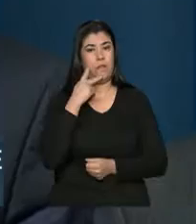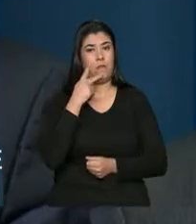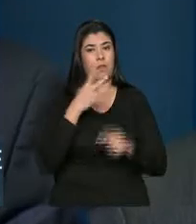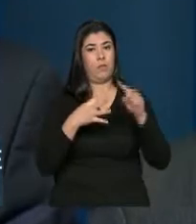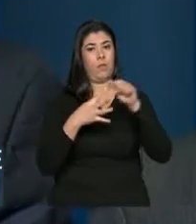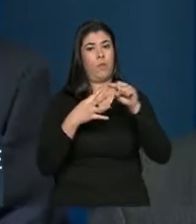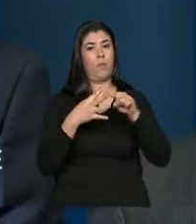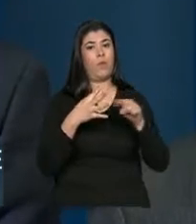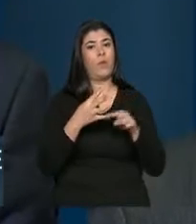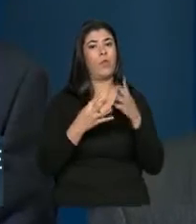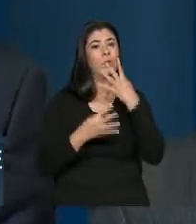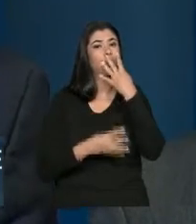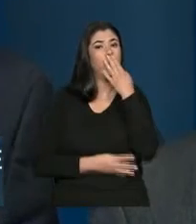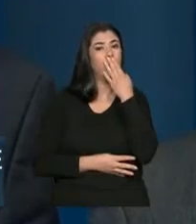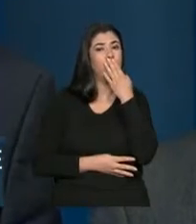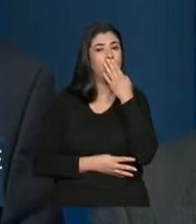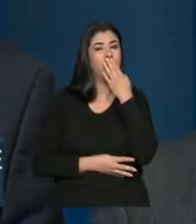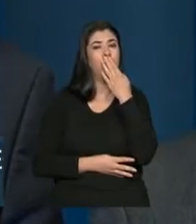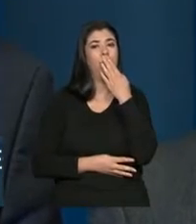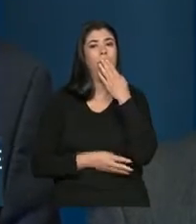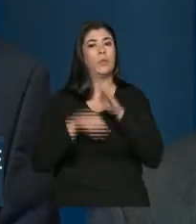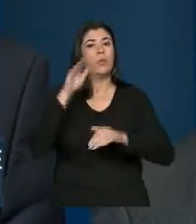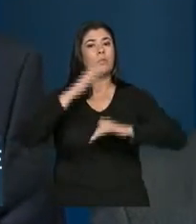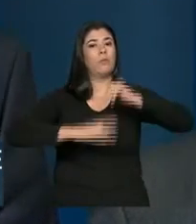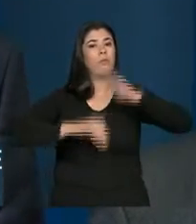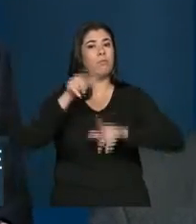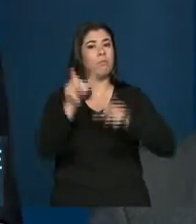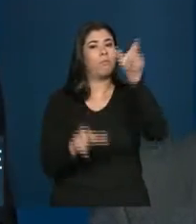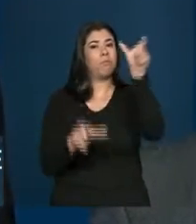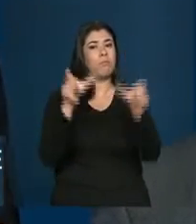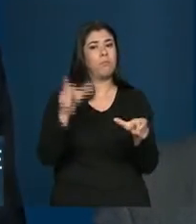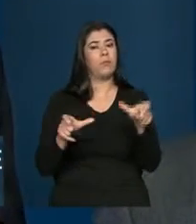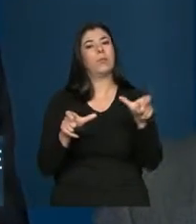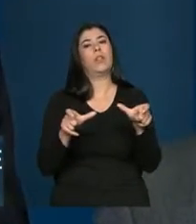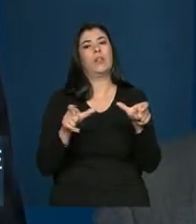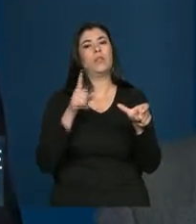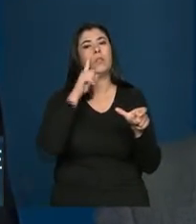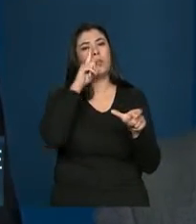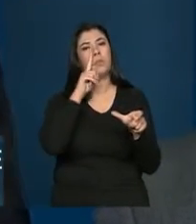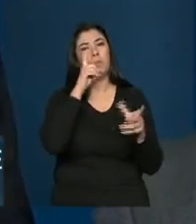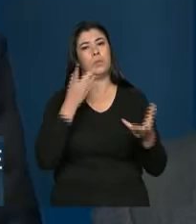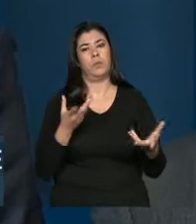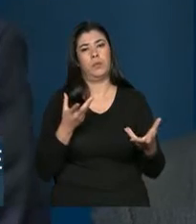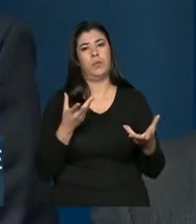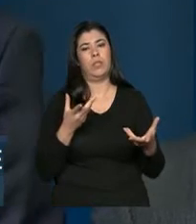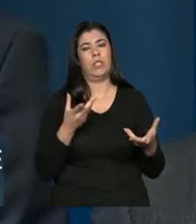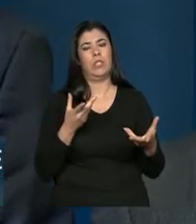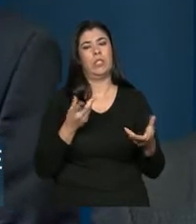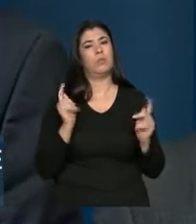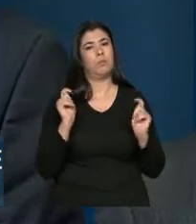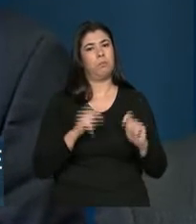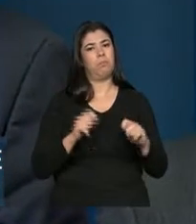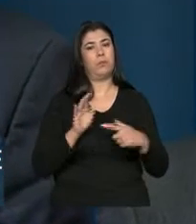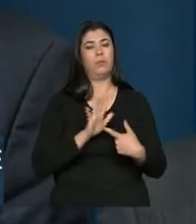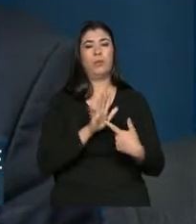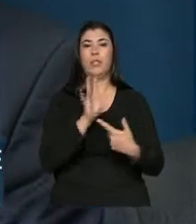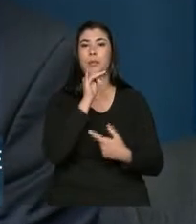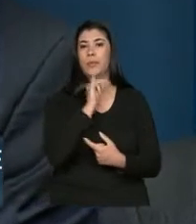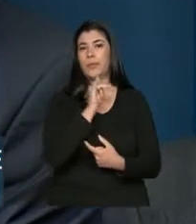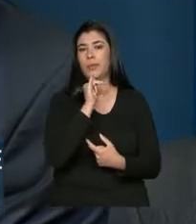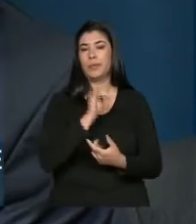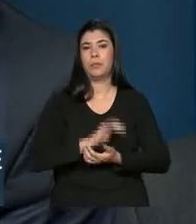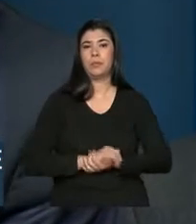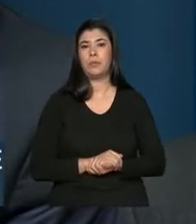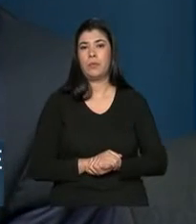quatro tipos ou até mais de condutas criminosas. É bem possível se mostrar,